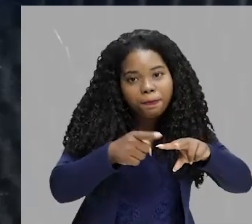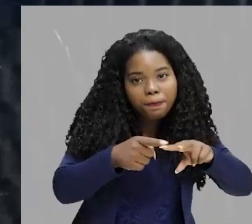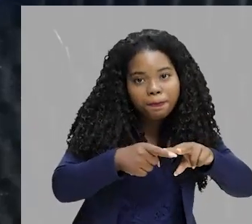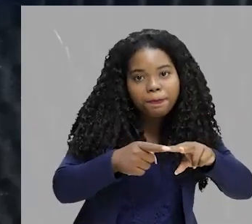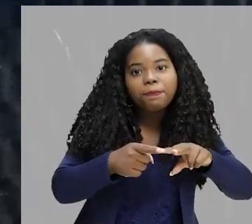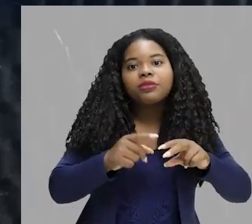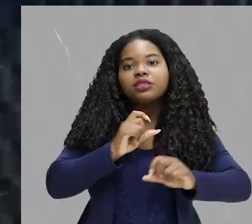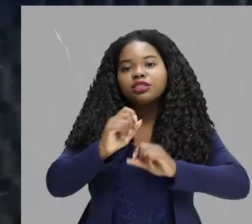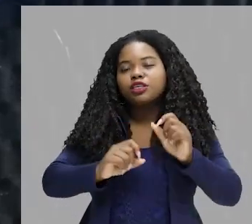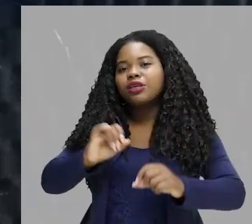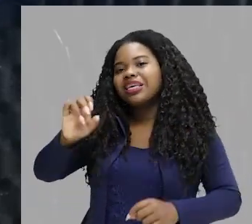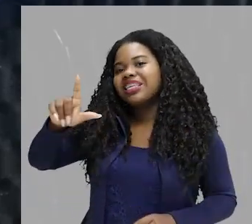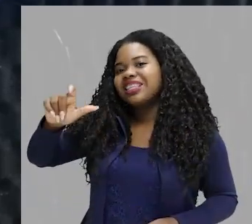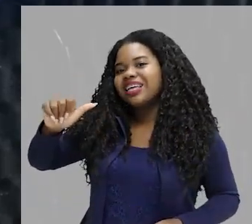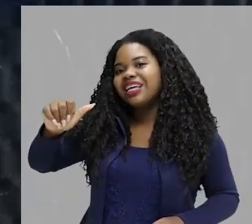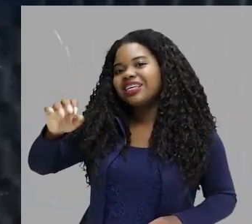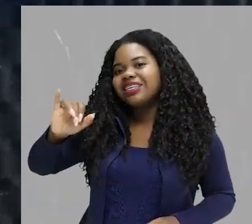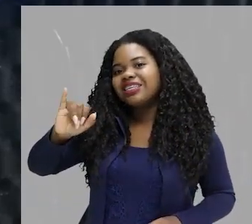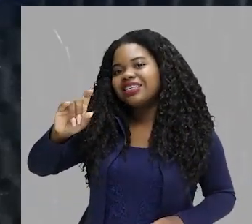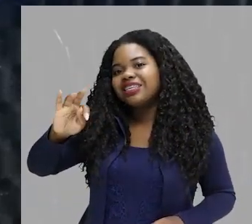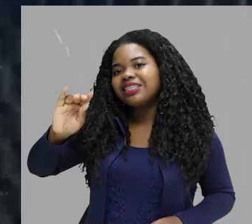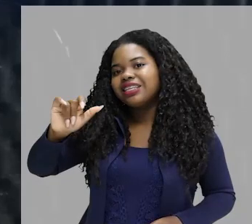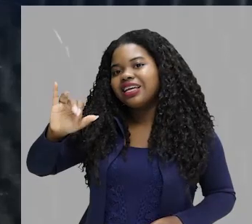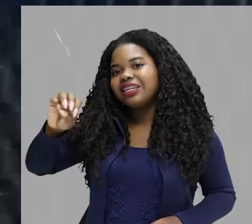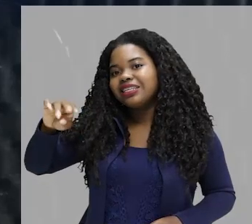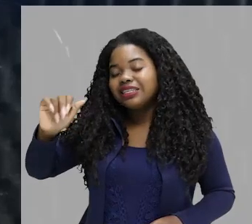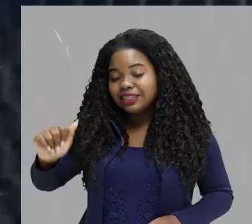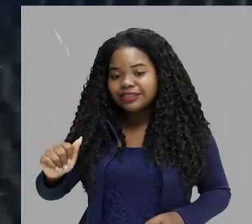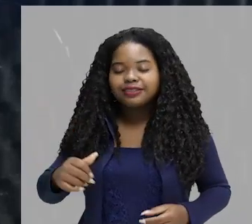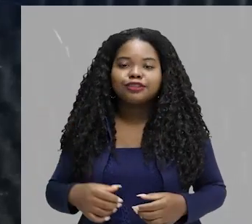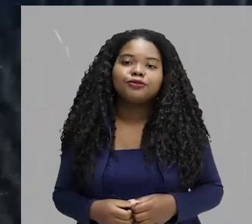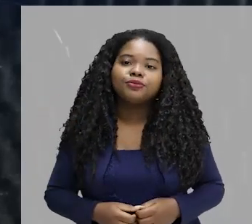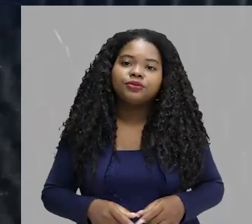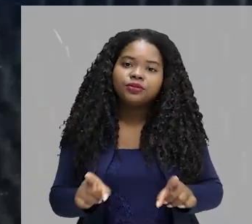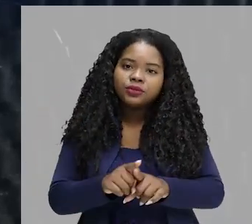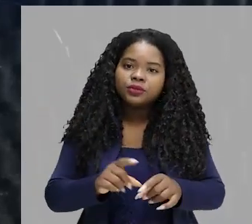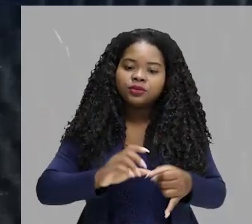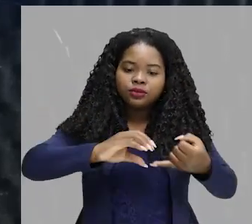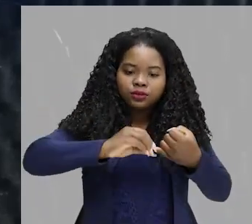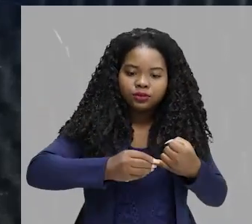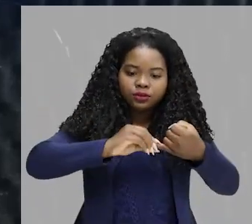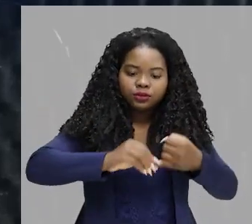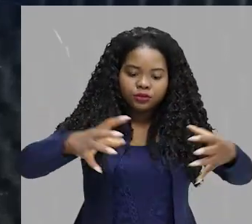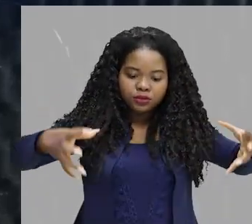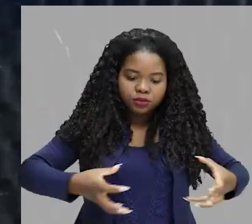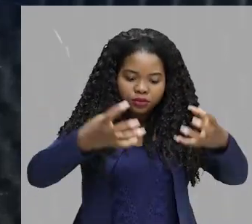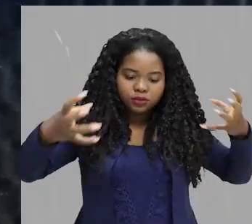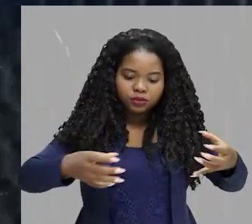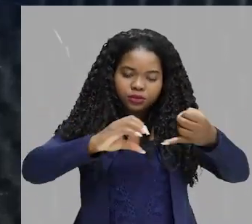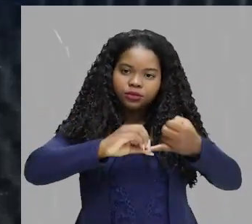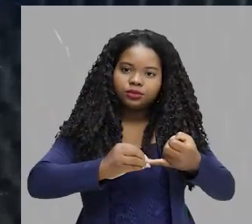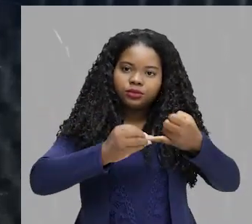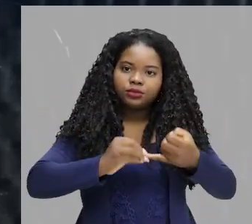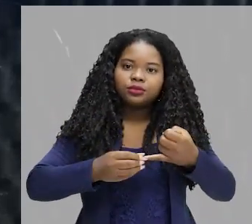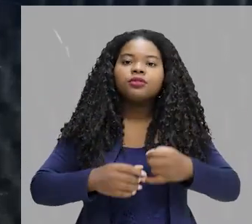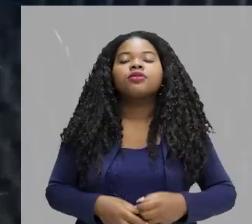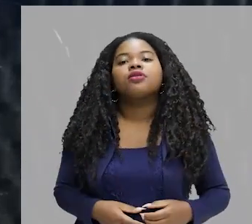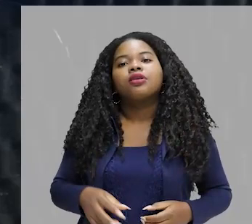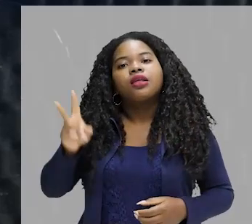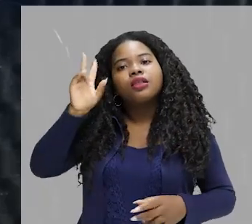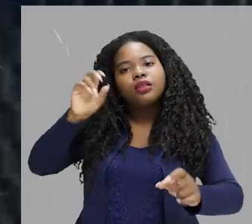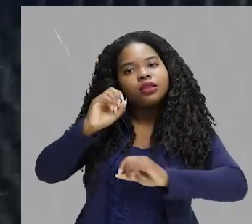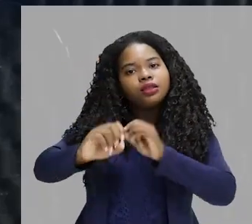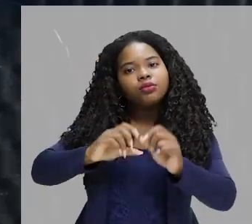de origem italiana, mas também incorporadas em nosso cotidiano. Feijoada, você lembra já do período ali da colonização,